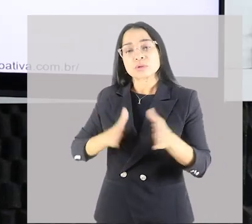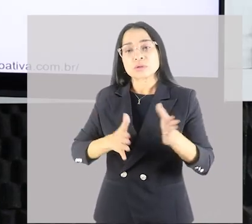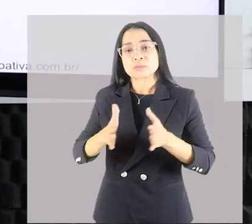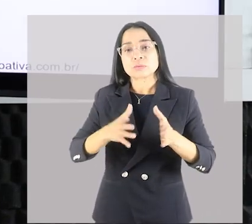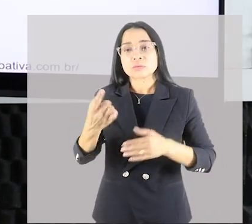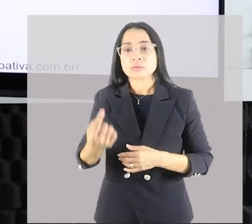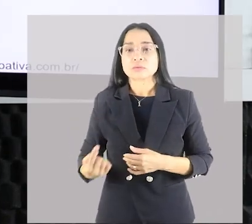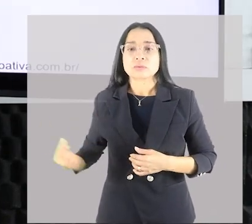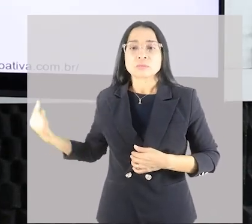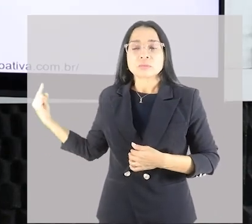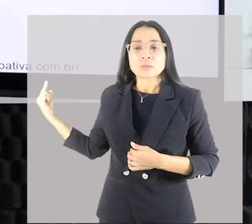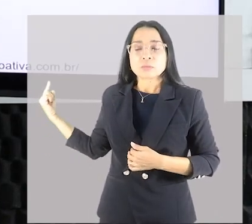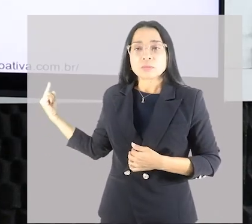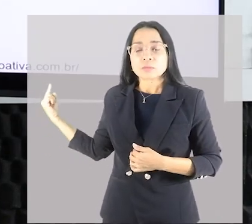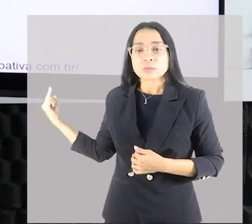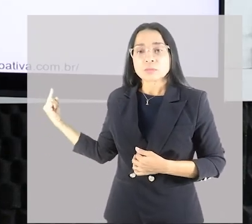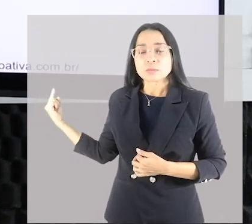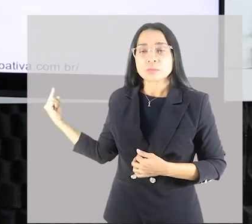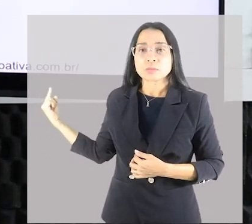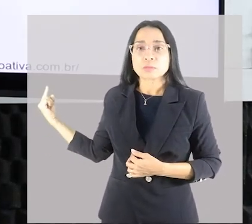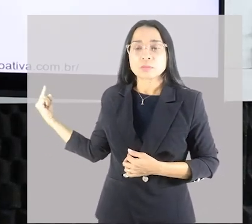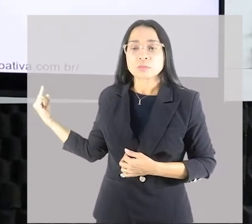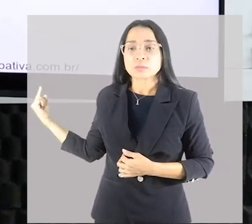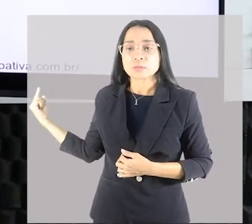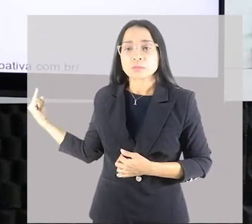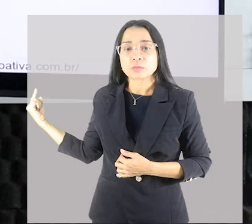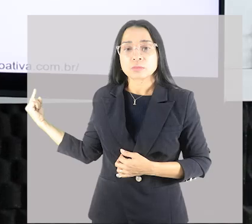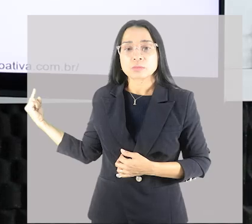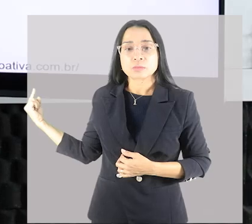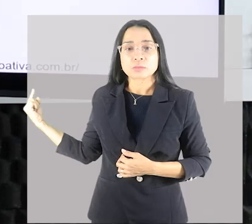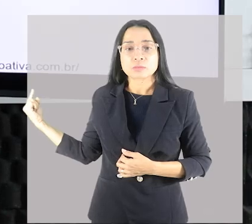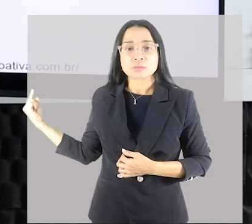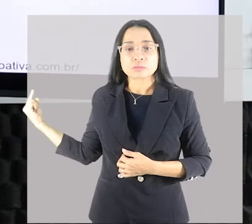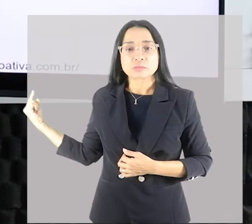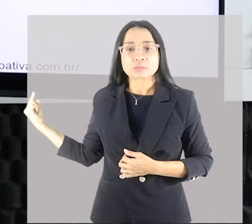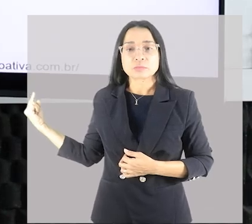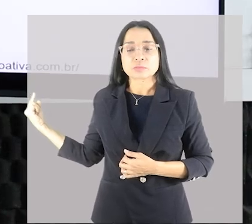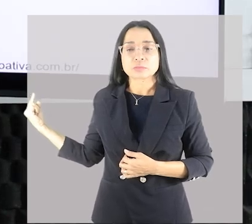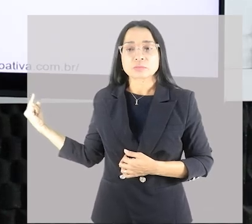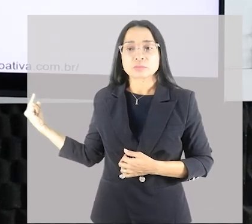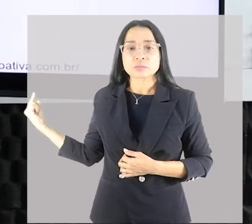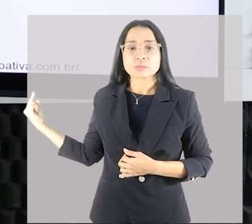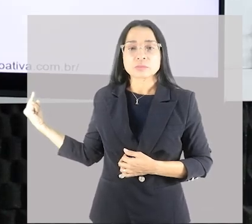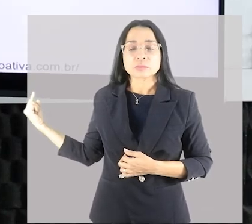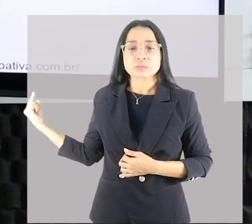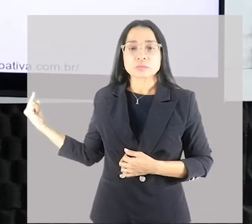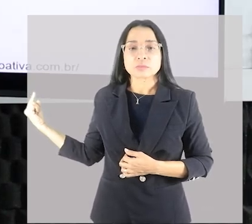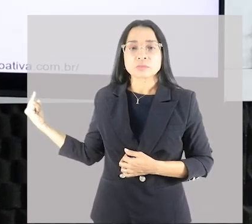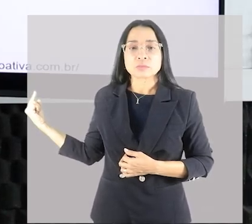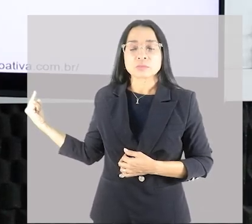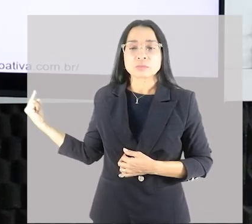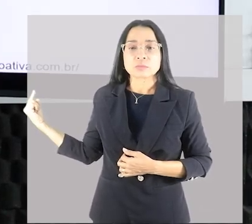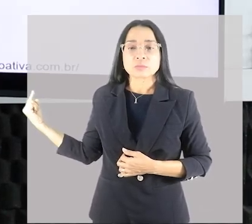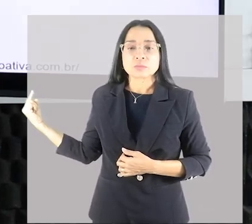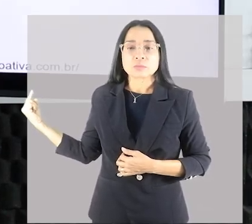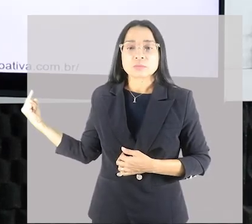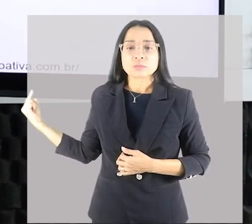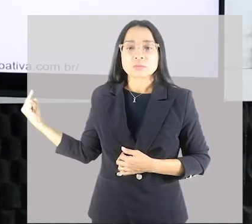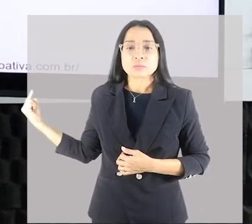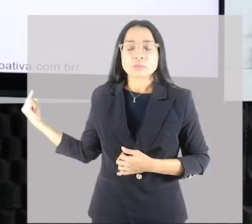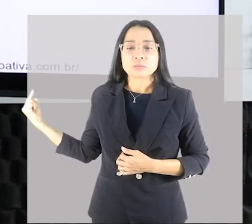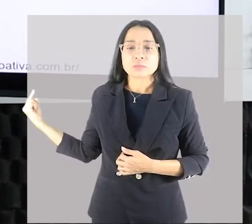século XV até o século XVI, tornou-se uma forma de lazer muito apreciada, tanto nos salões